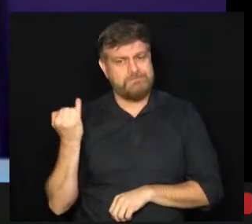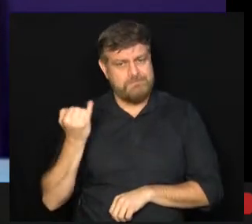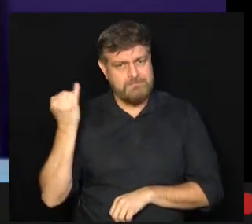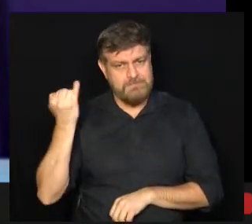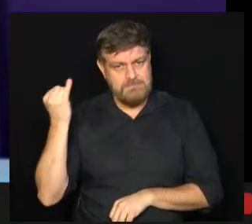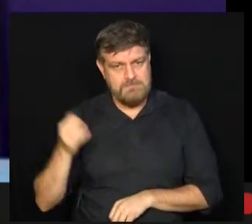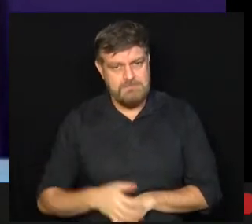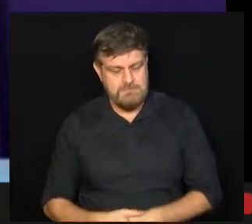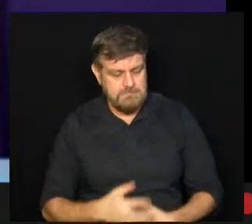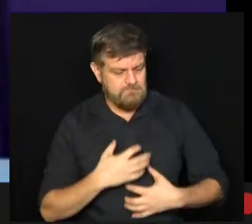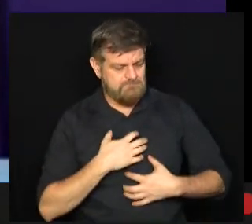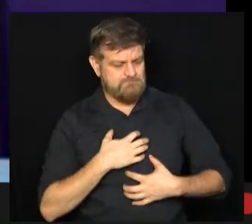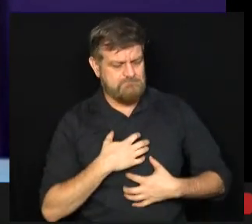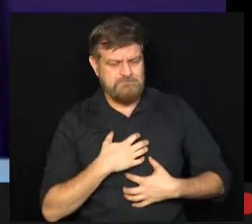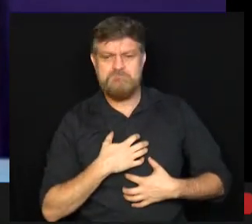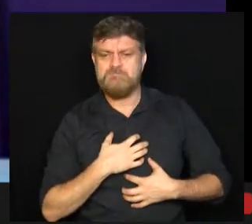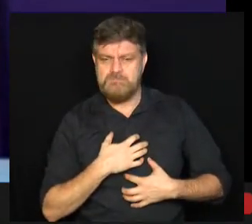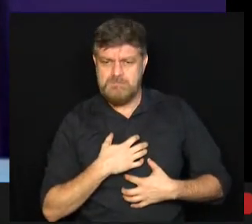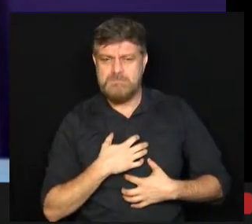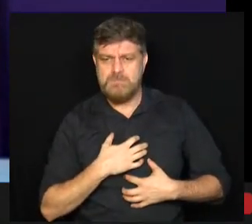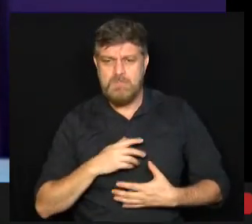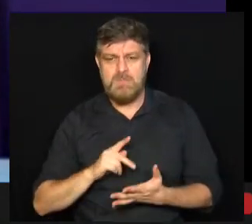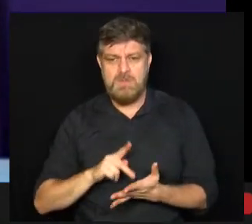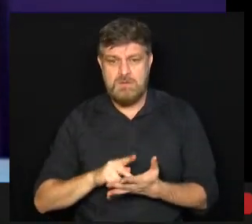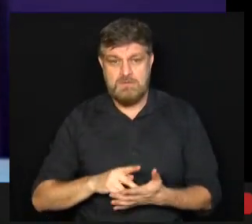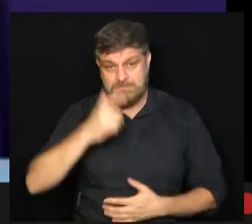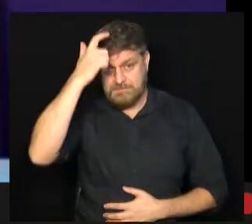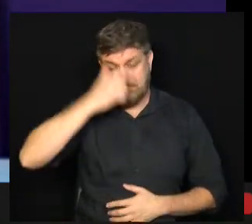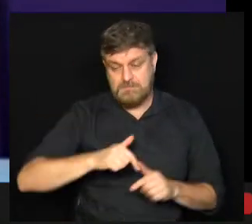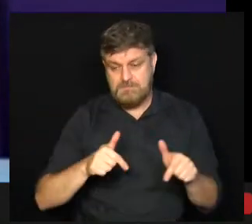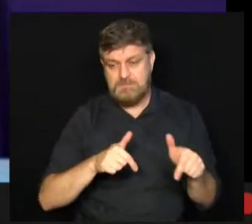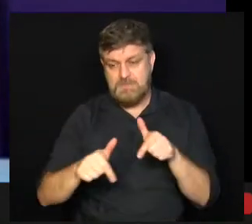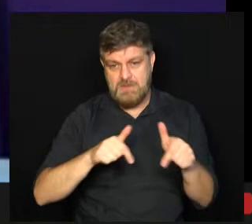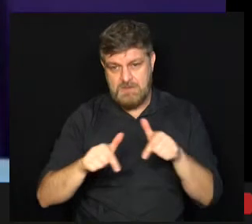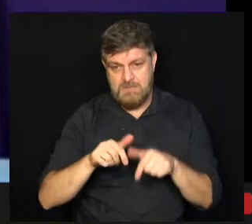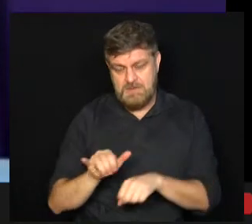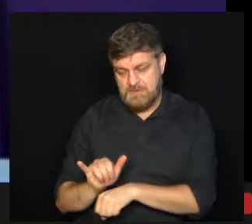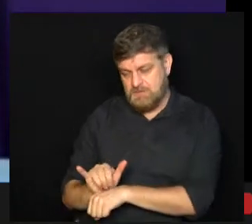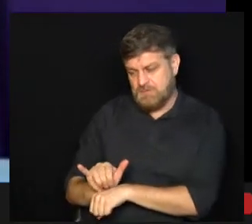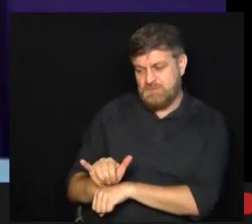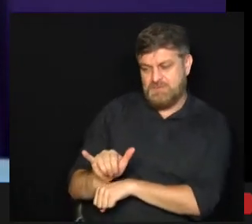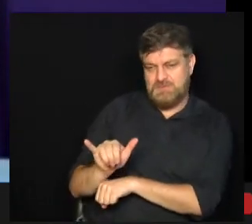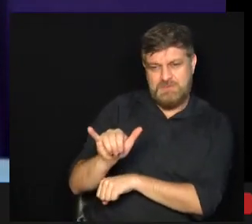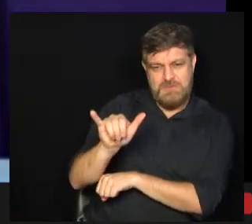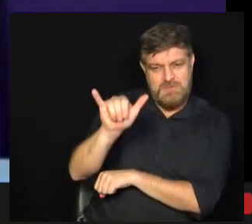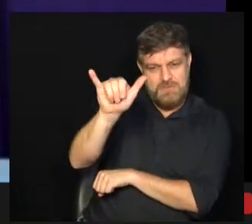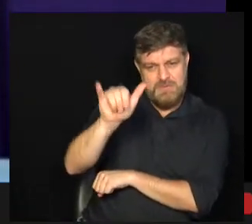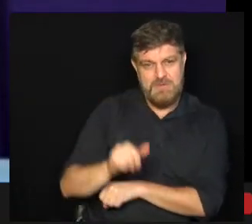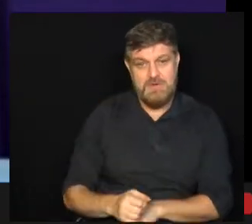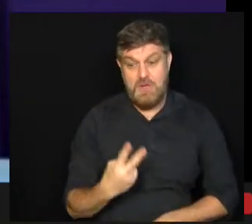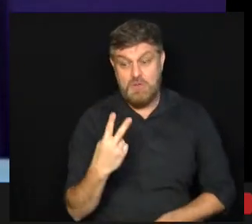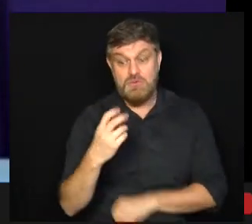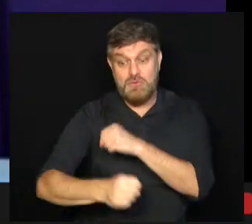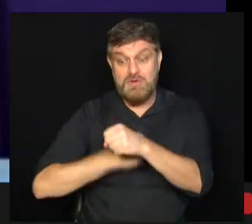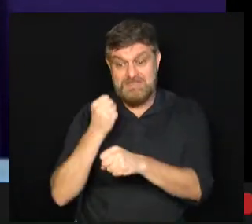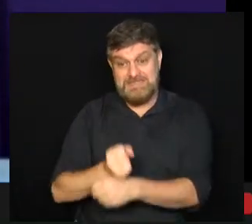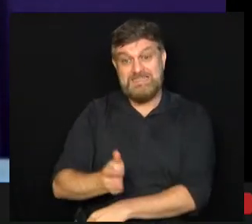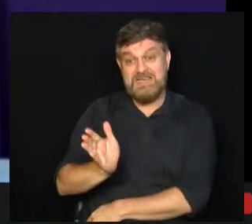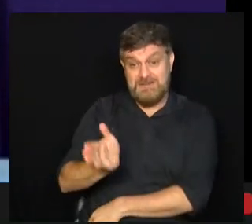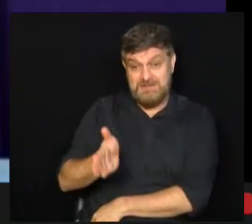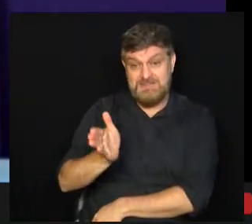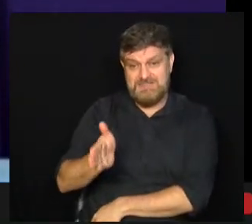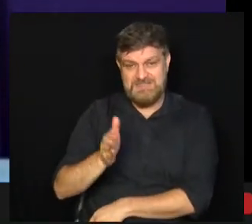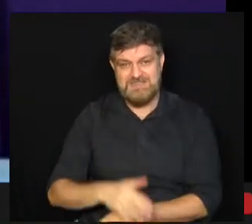que me cativou mesmo. E hoje eu estou atuando na área, estou voando nessa companhia aérea, já vai fazer 2 anos, vou